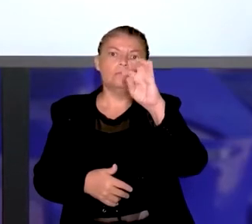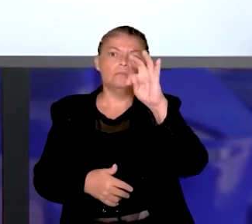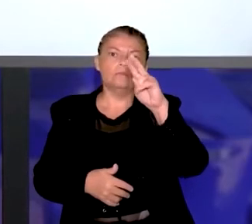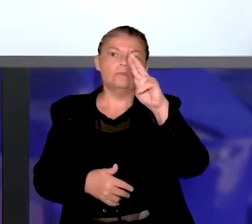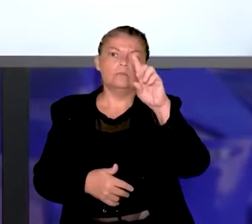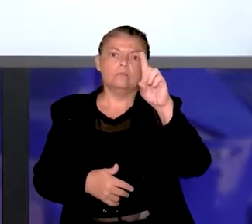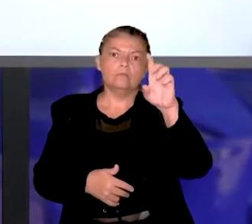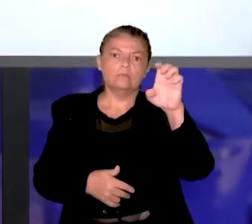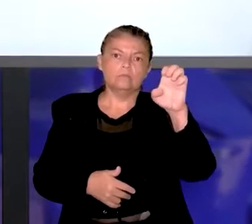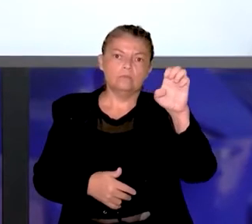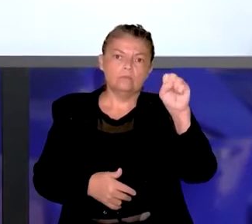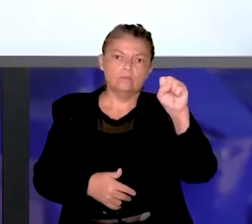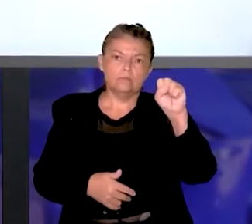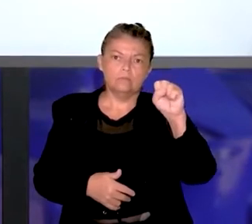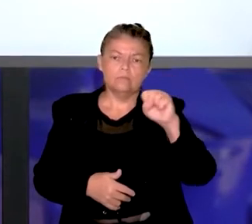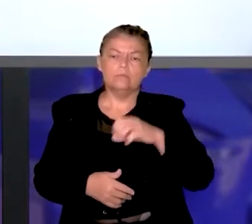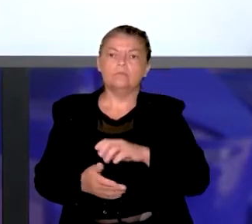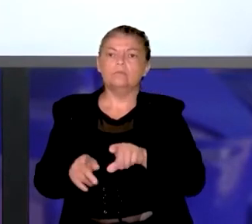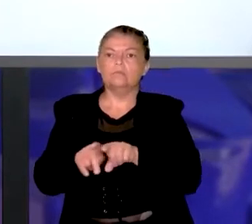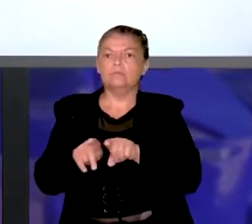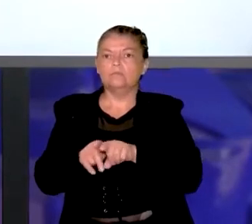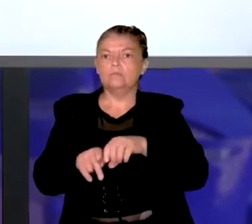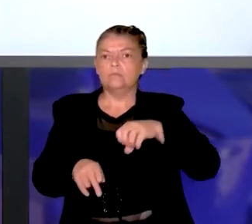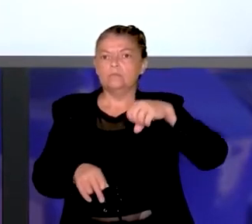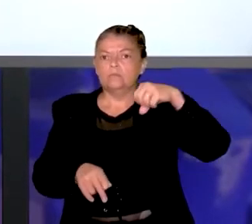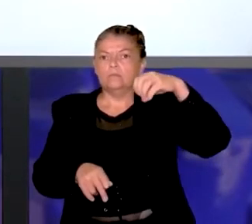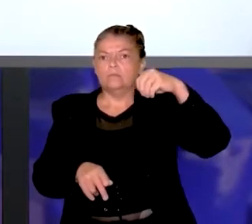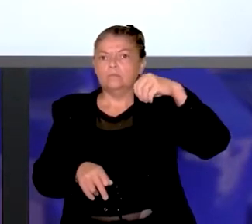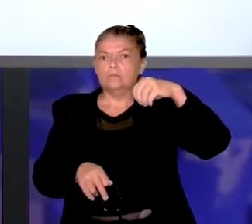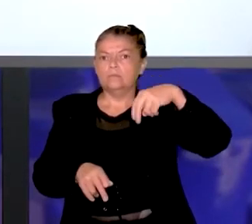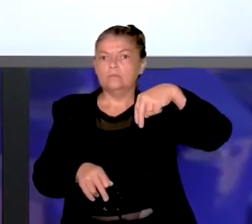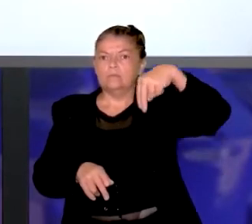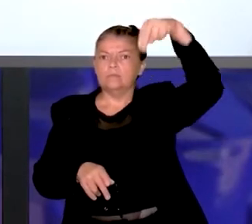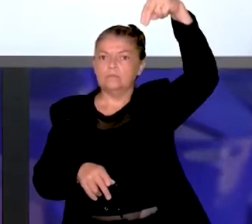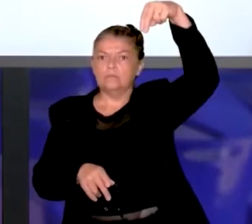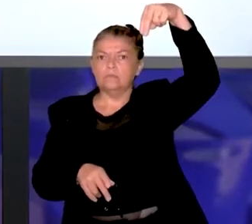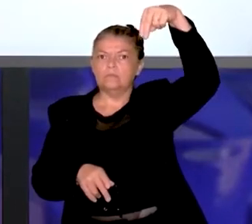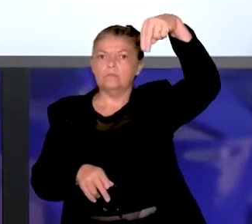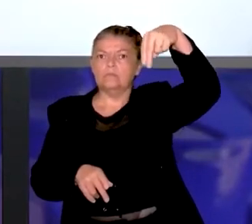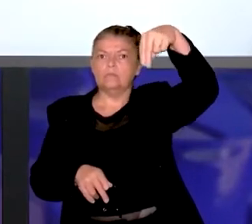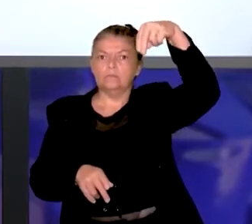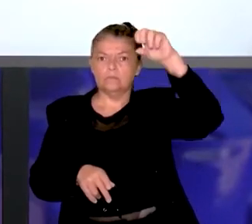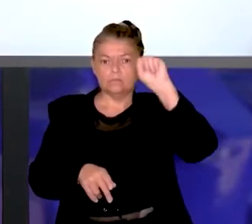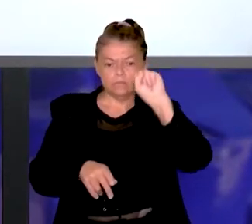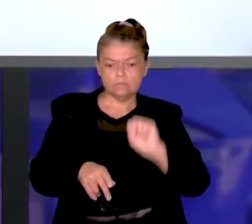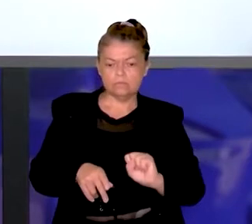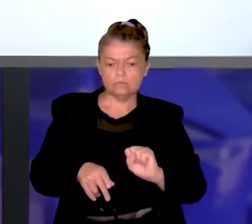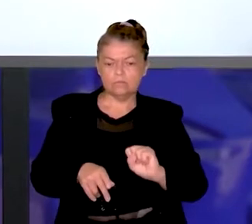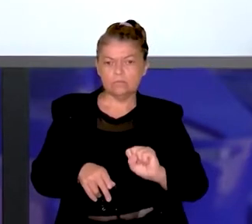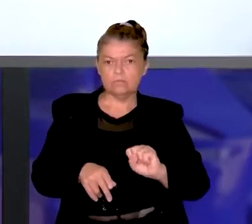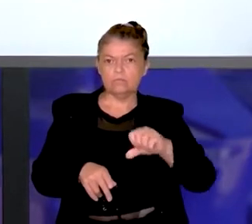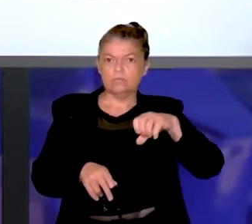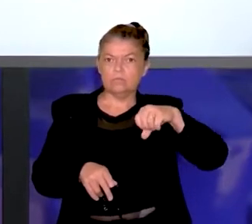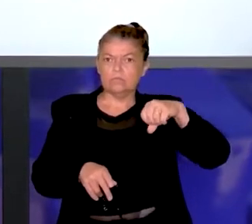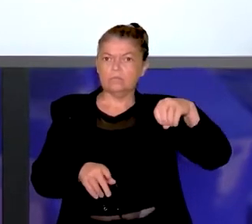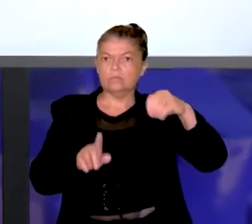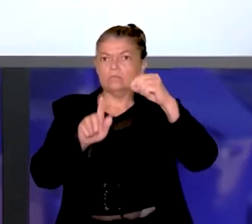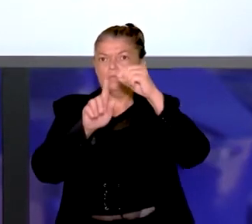essas latitudes. São 90 graus de latitude norte e 90 graus de latitude sul. Vejamos o